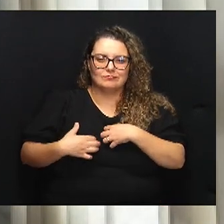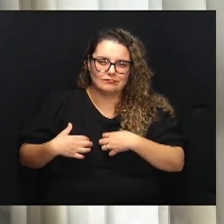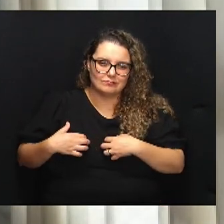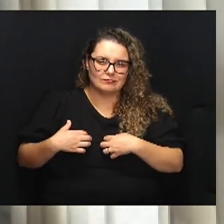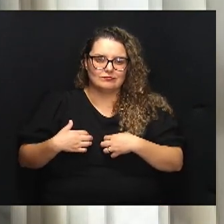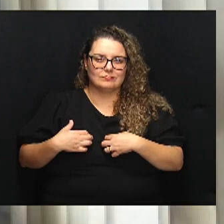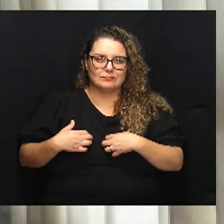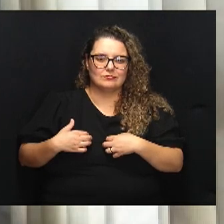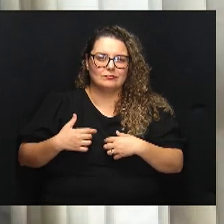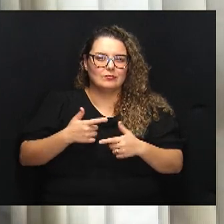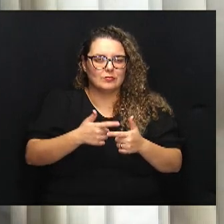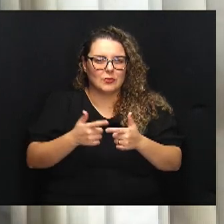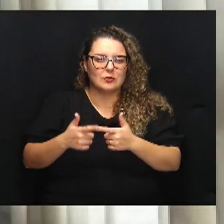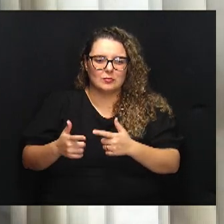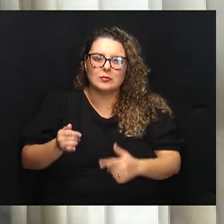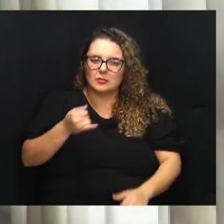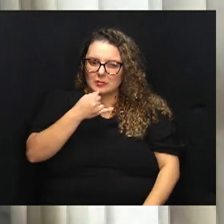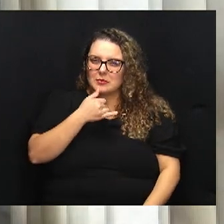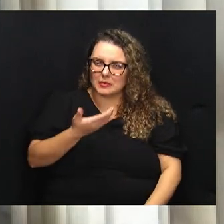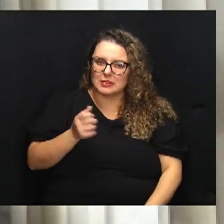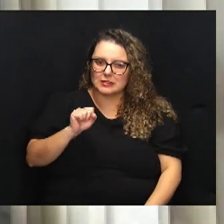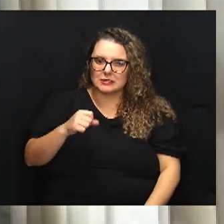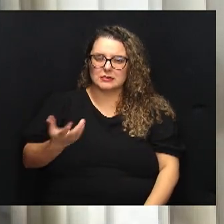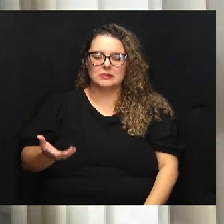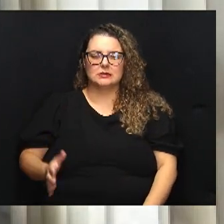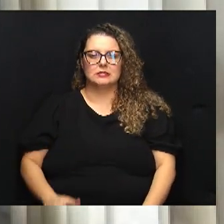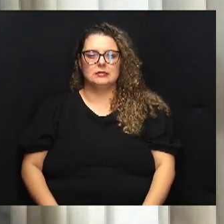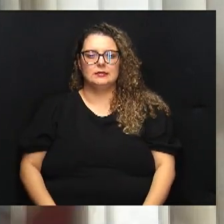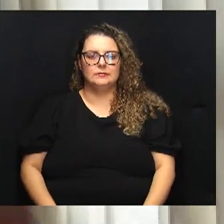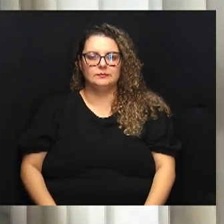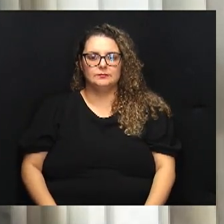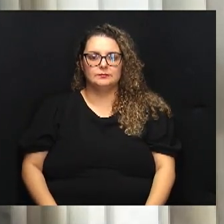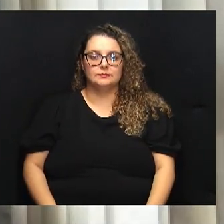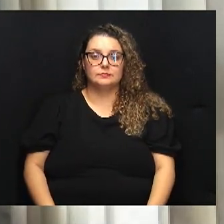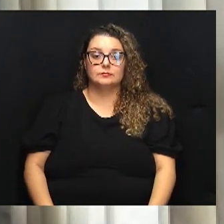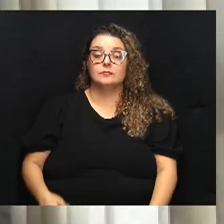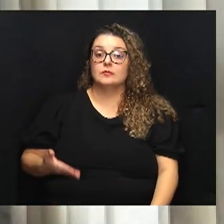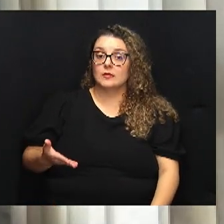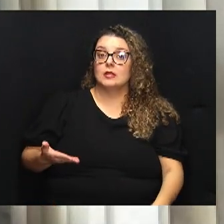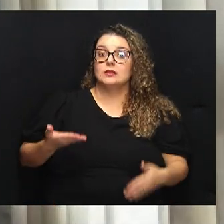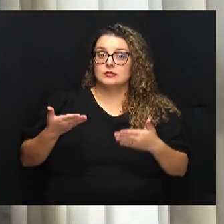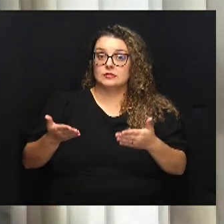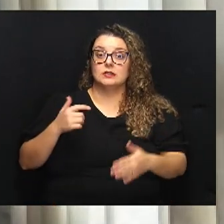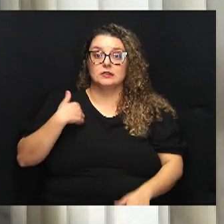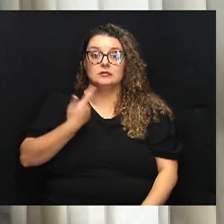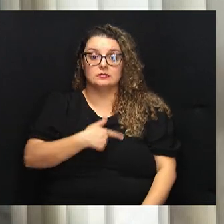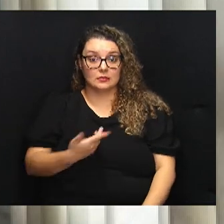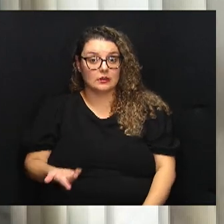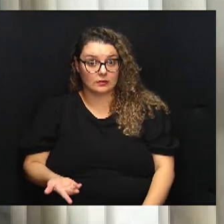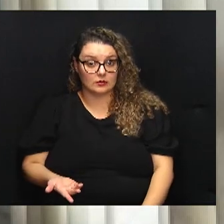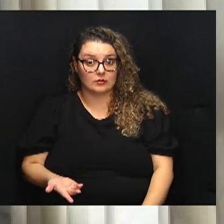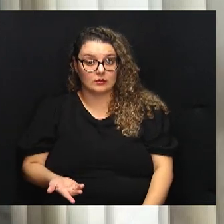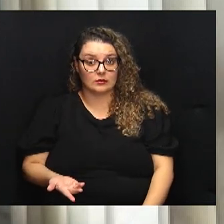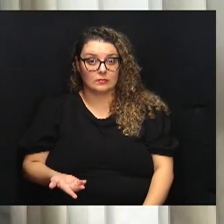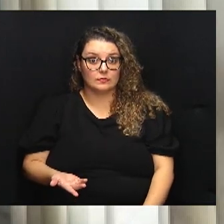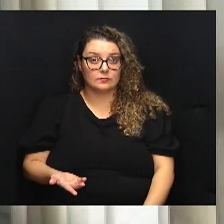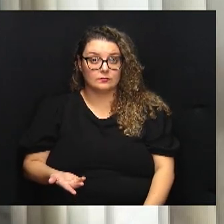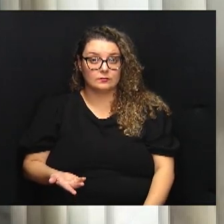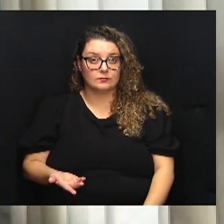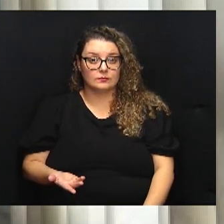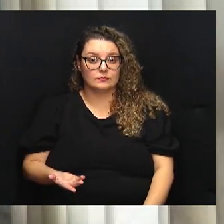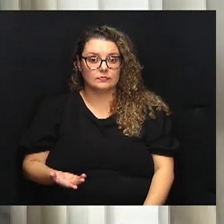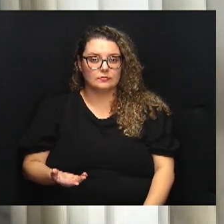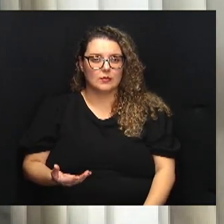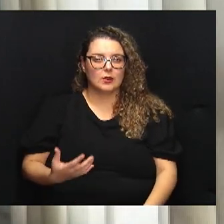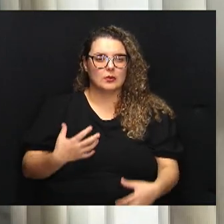dissabor, uma tristeza, sim, né? E isso traz para nós uma